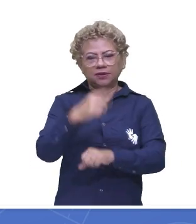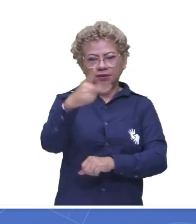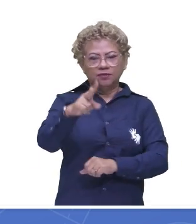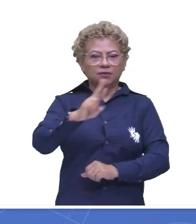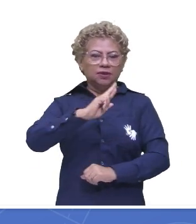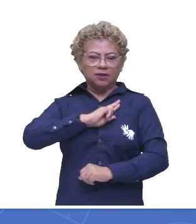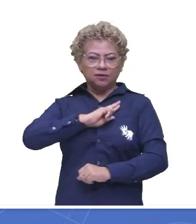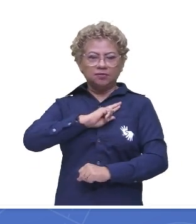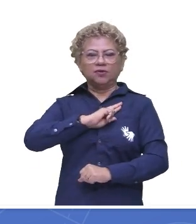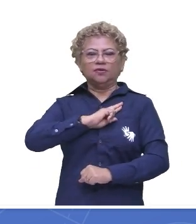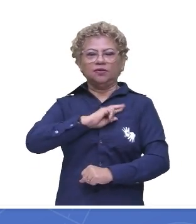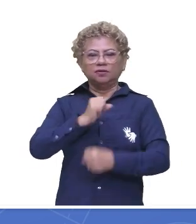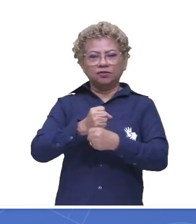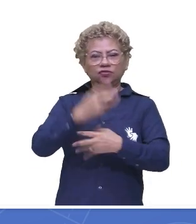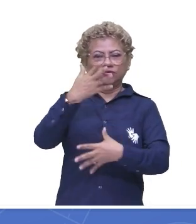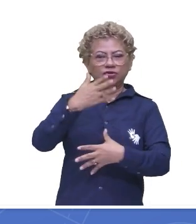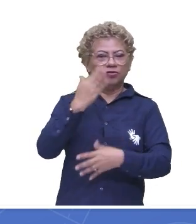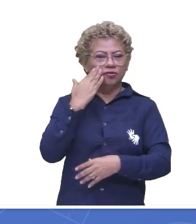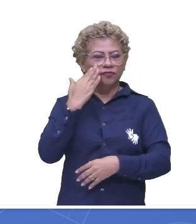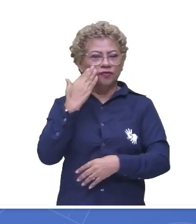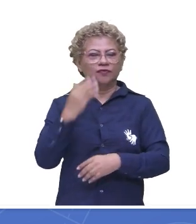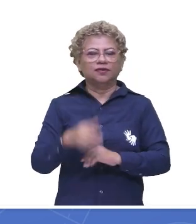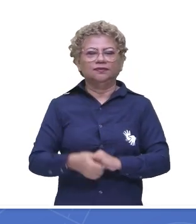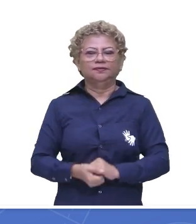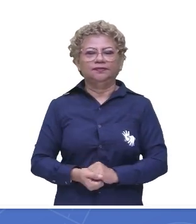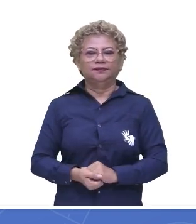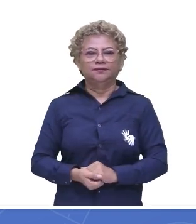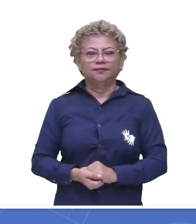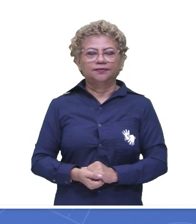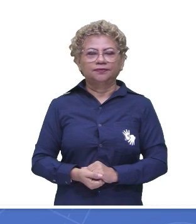vocês ali no chat e daqui a pouco a gente volta.